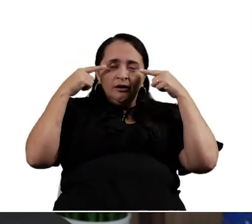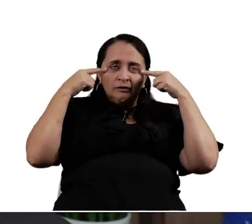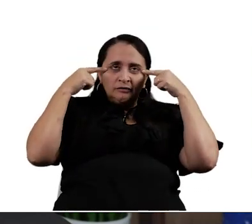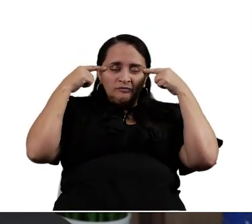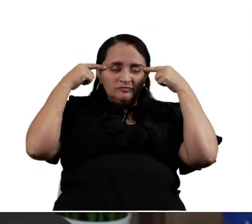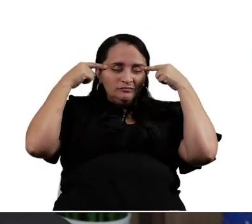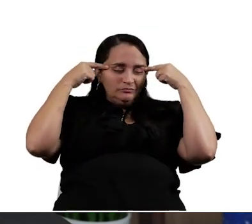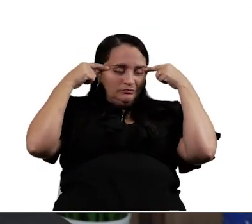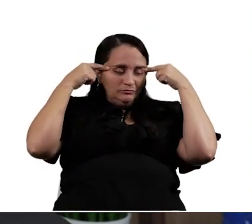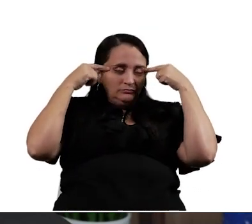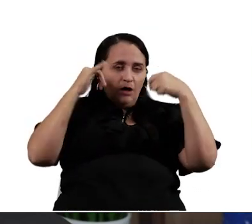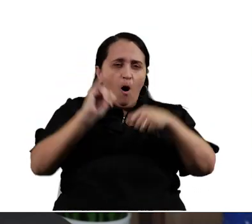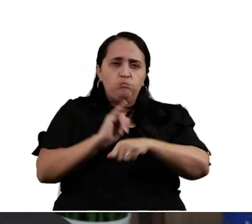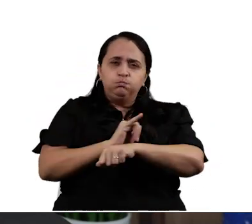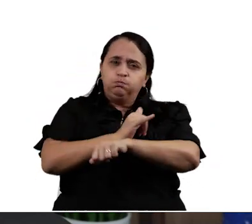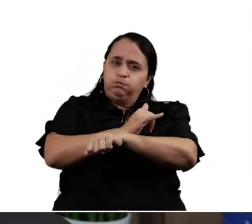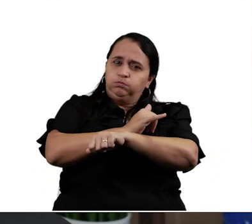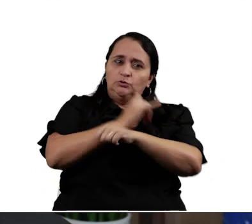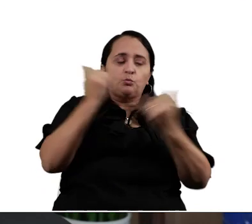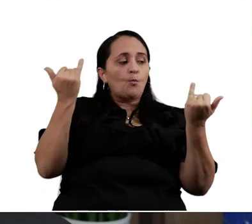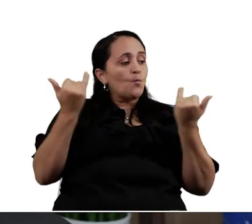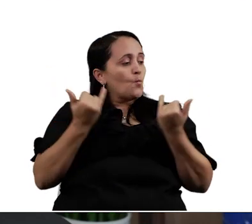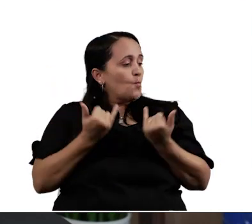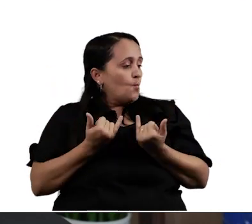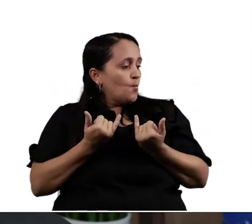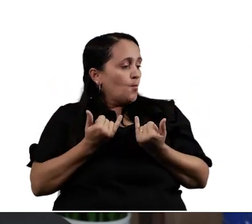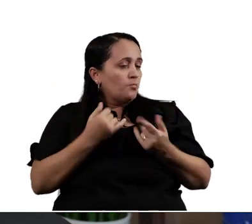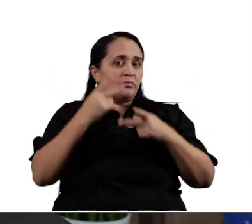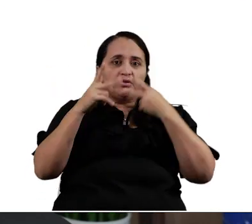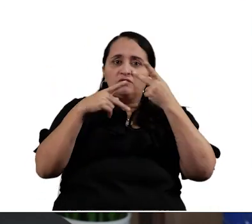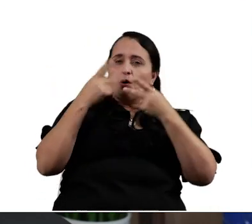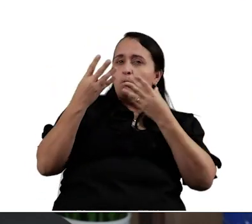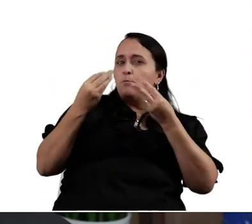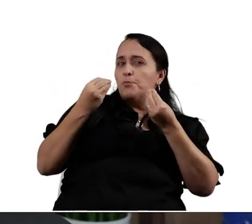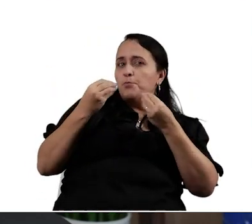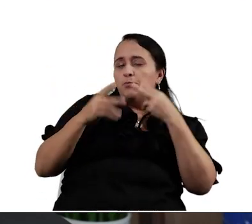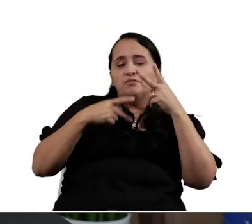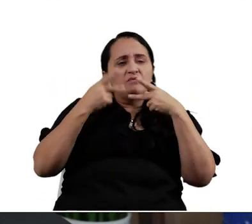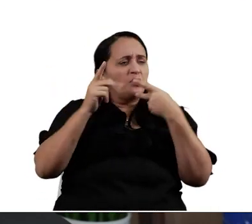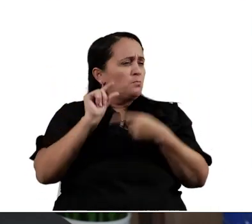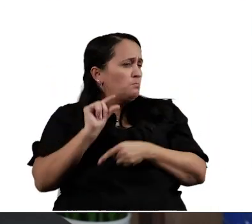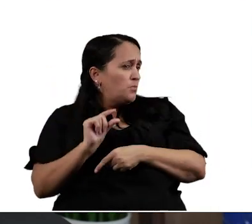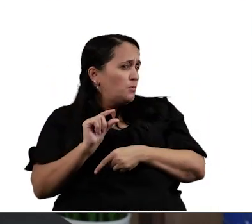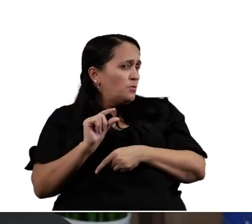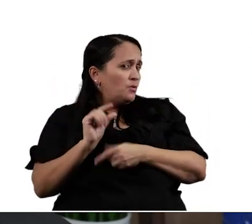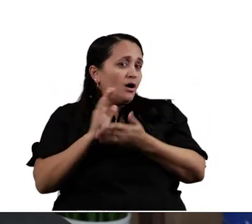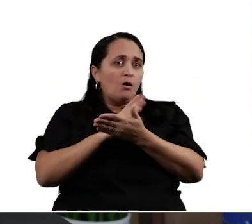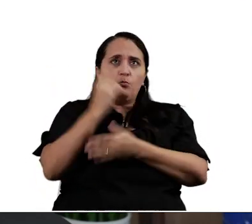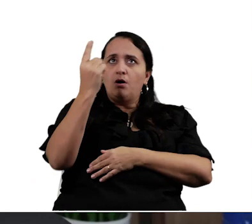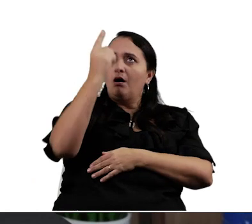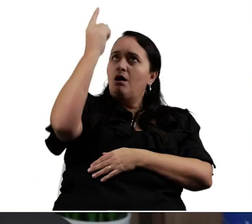Há crianças gordas, há crianças magras. Umas falam muito, outras falam pouco. Algumas são